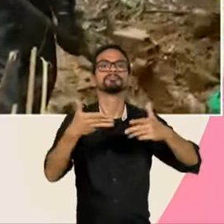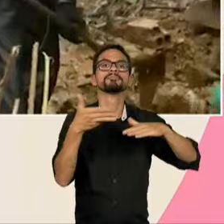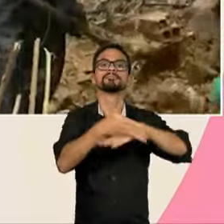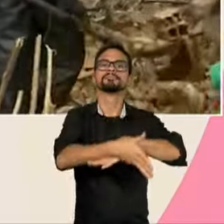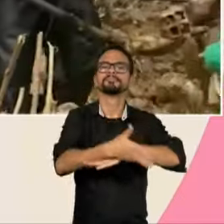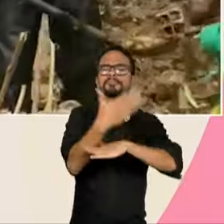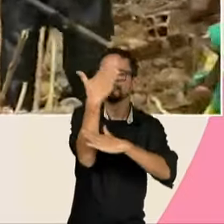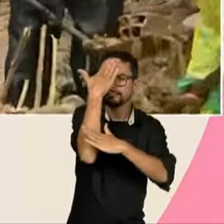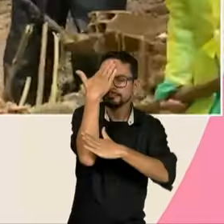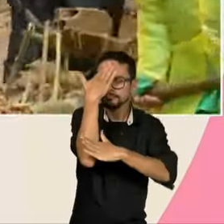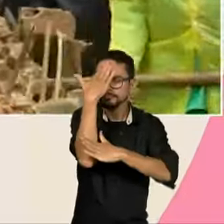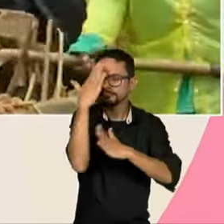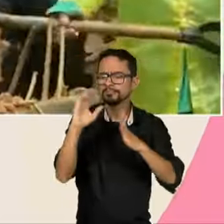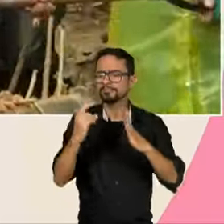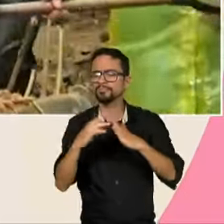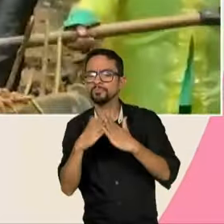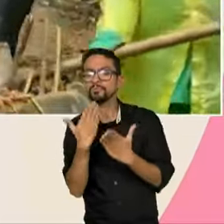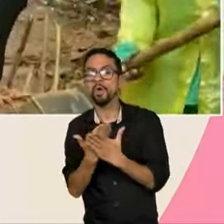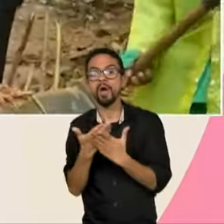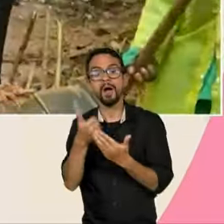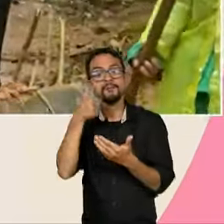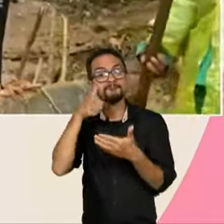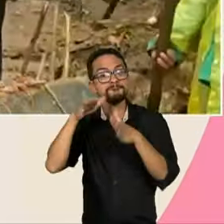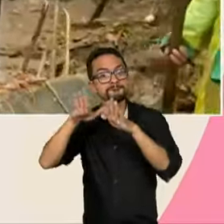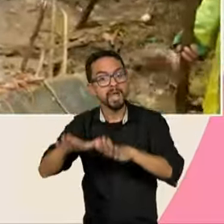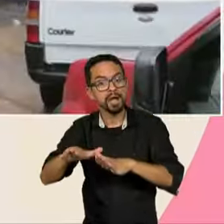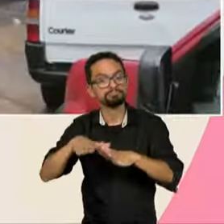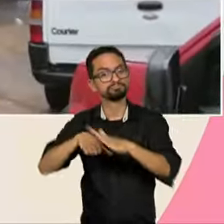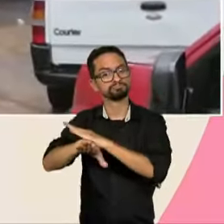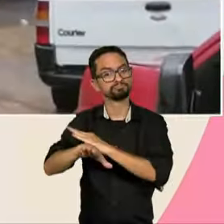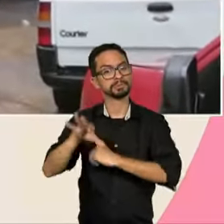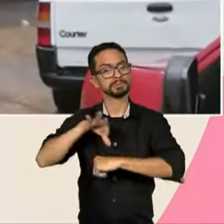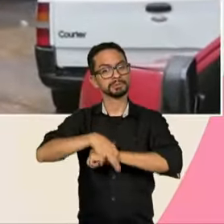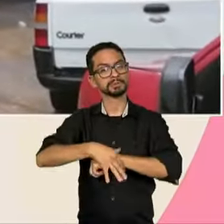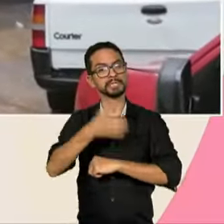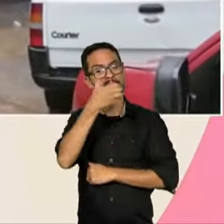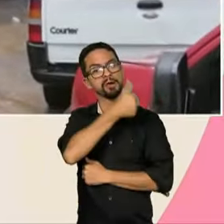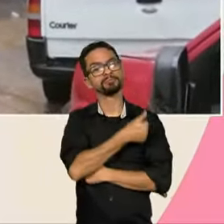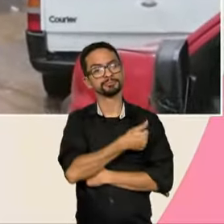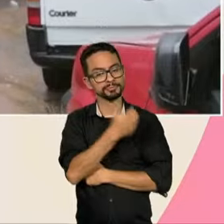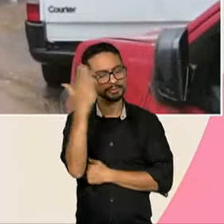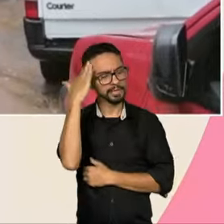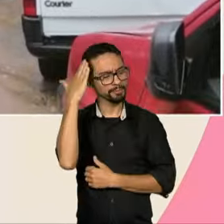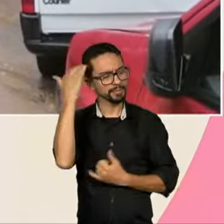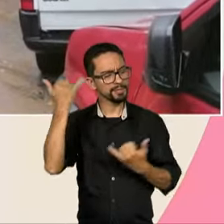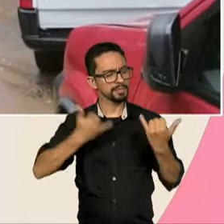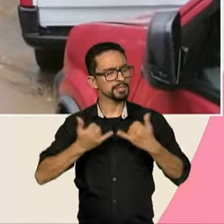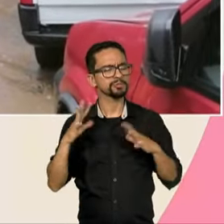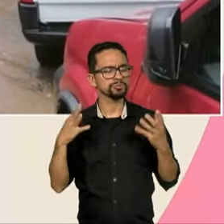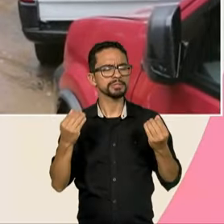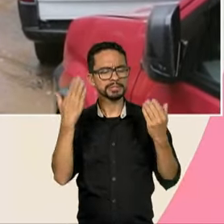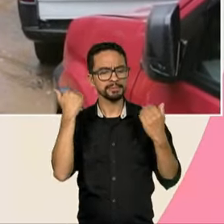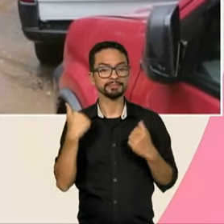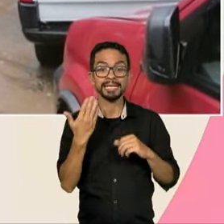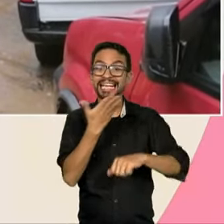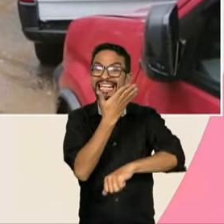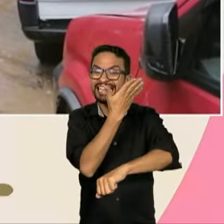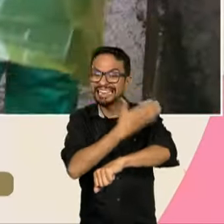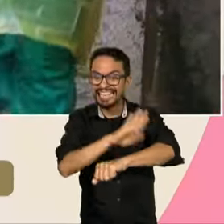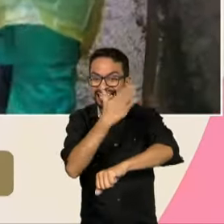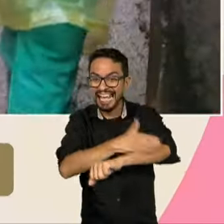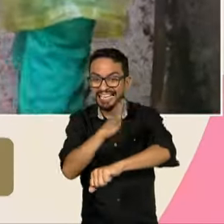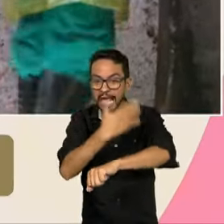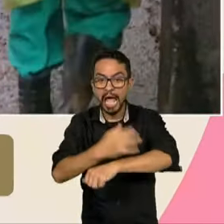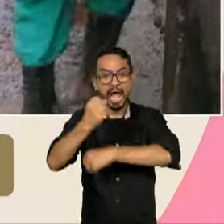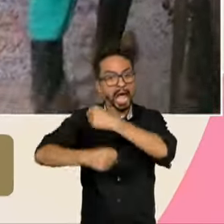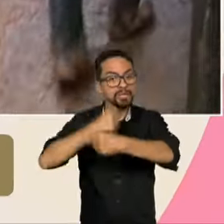samba, tal. Eu vou para a escola tal, é ali que é o abrigo, todas as pessoas já sabem, etc. Isso tem que ser treinado